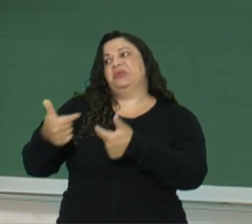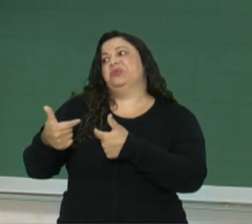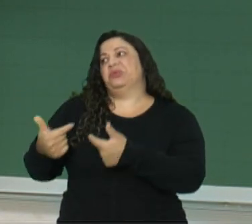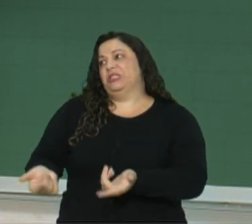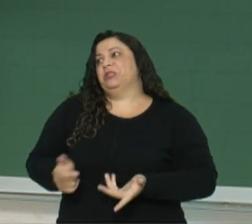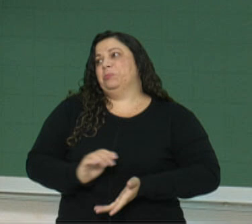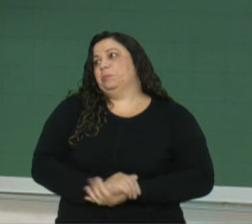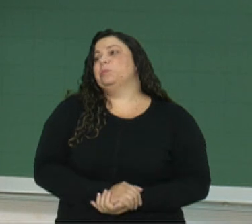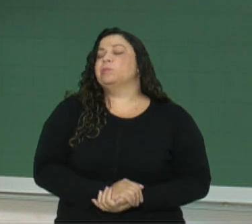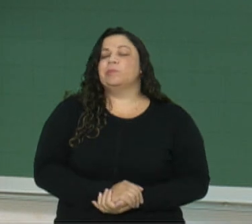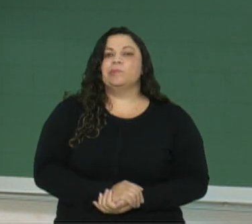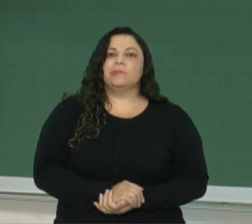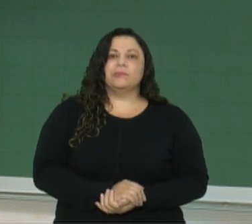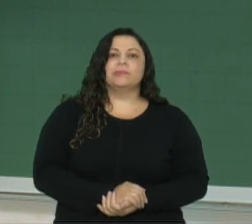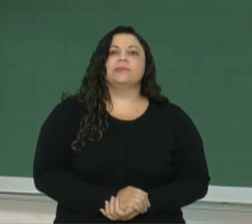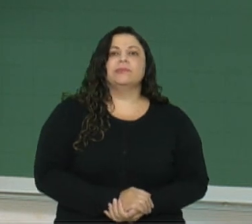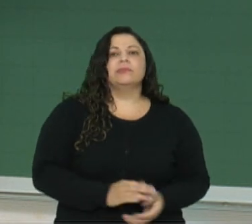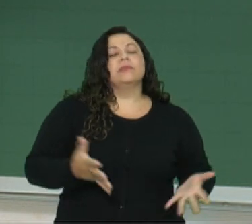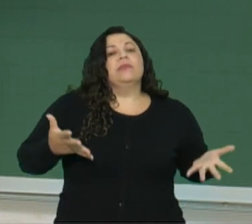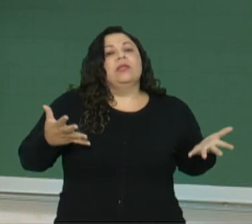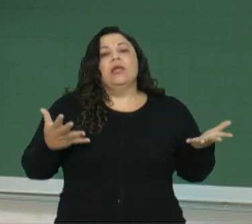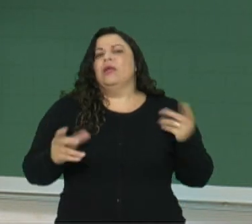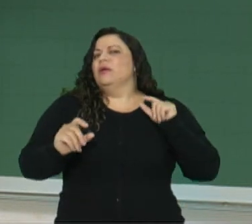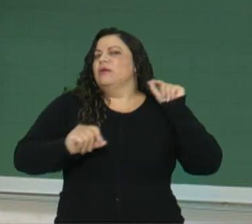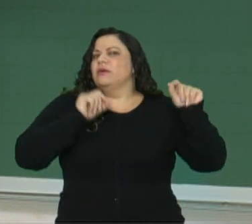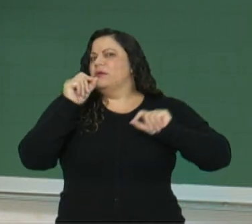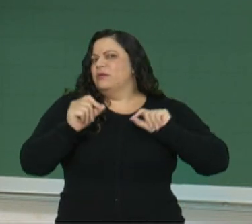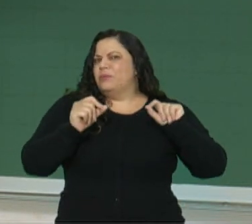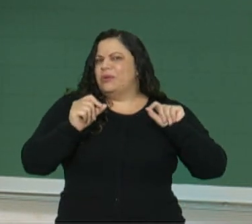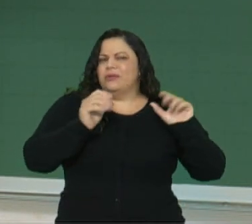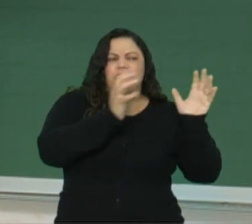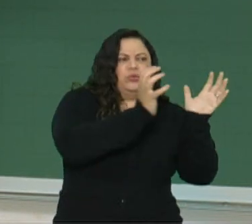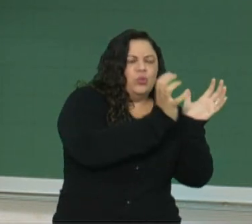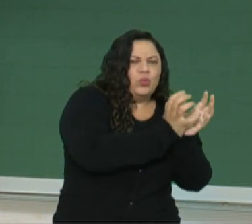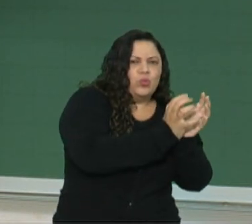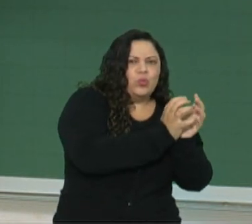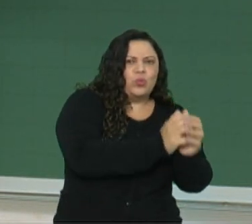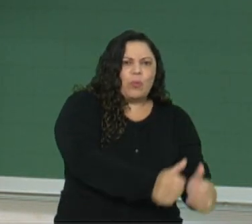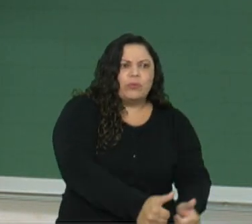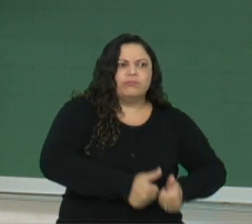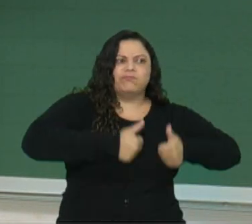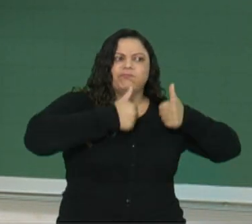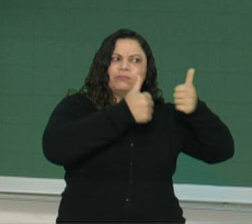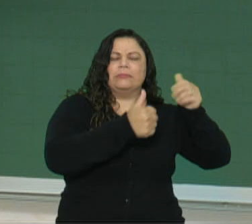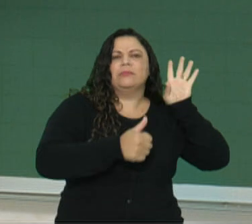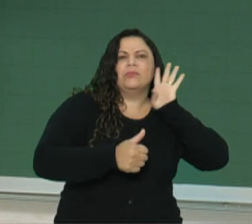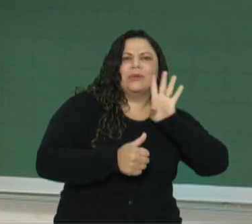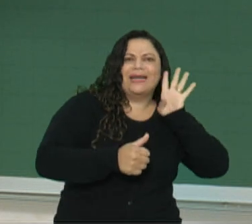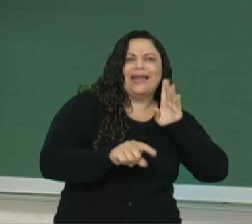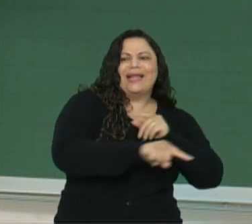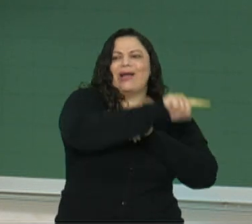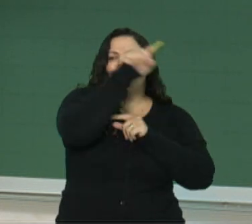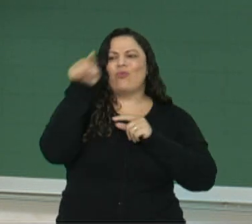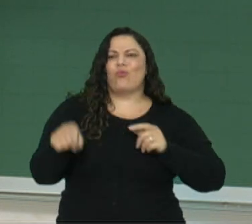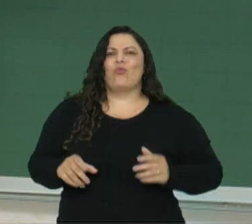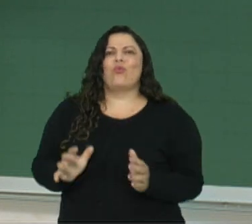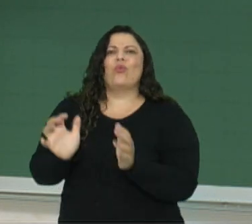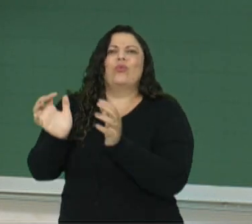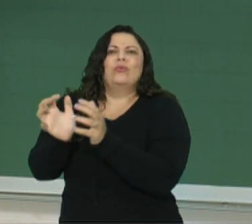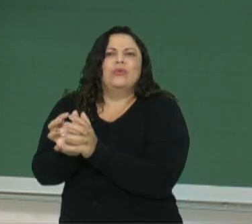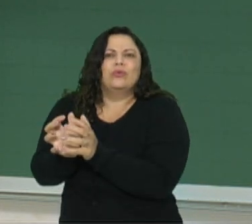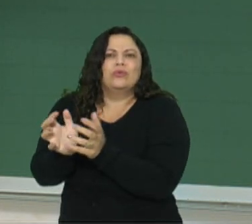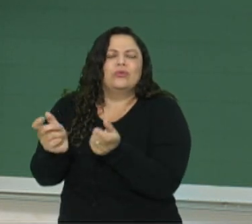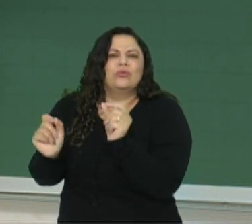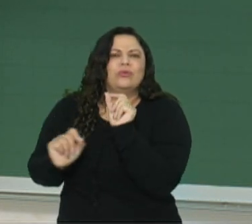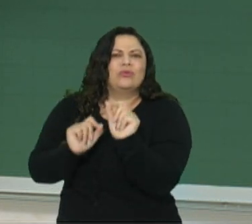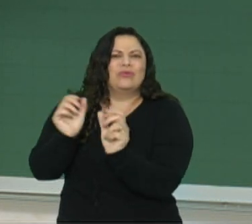isso. Ou seja, como que pode um grupo de aluno dizer que foi muito legal e outro grupo de aluno